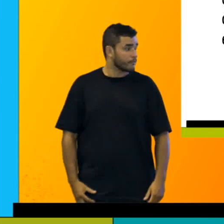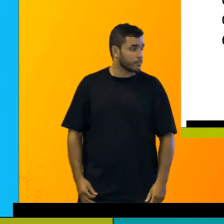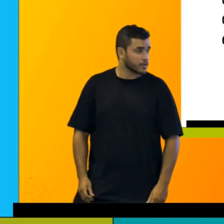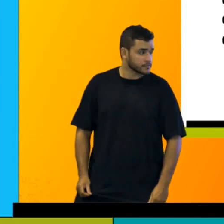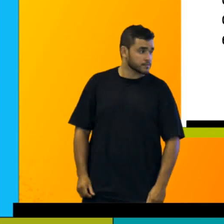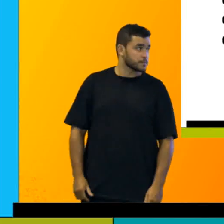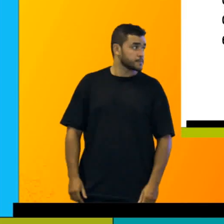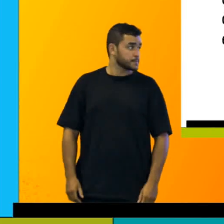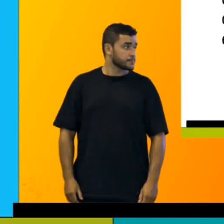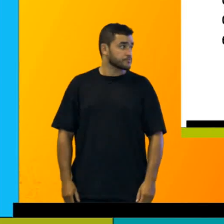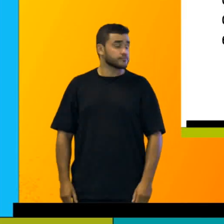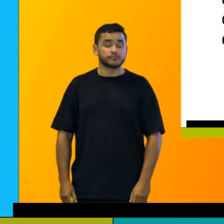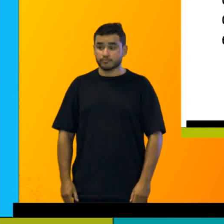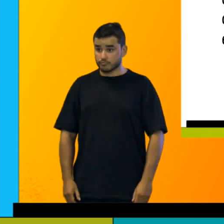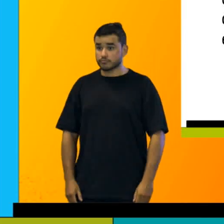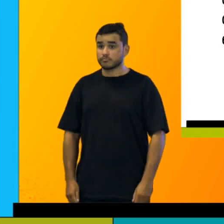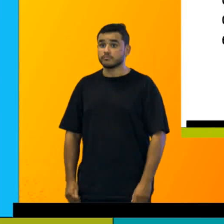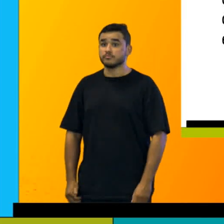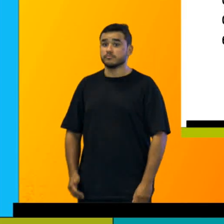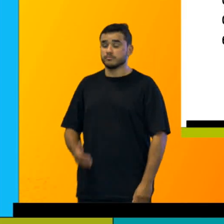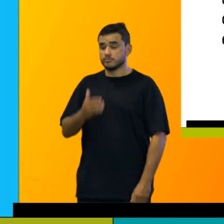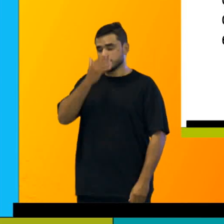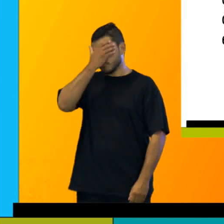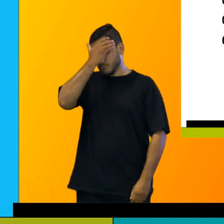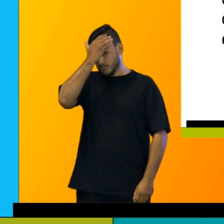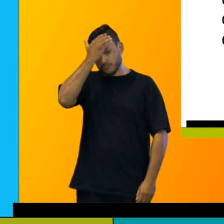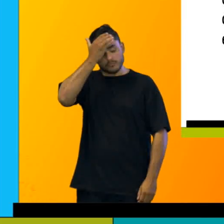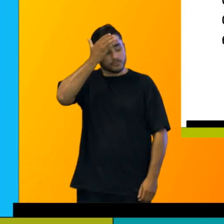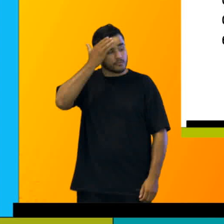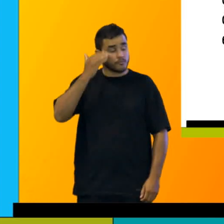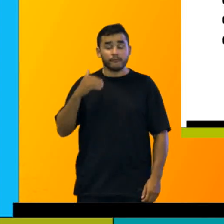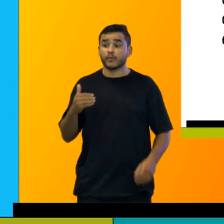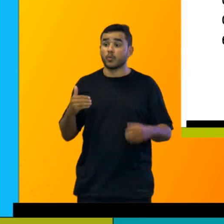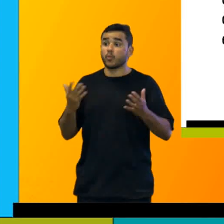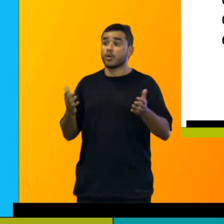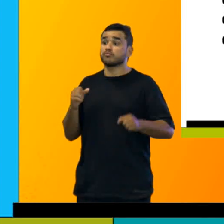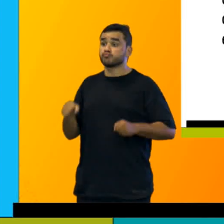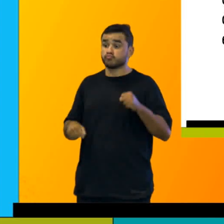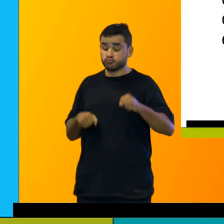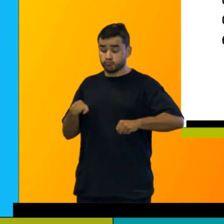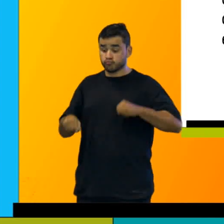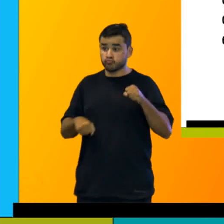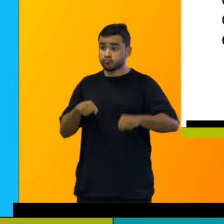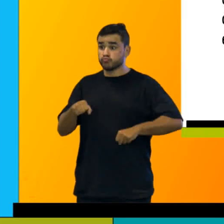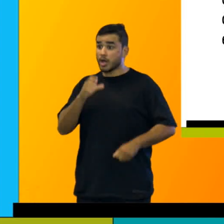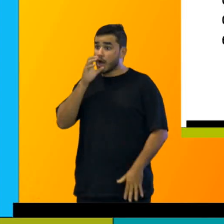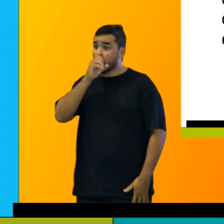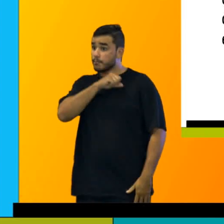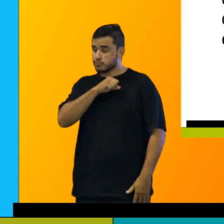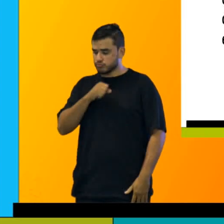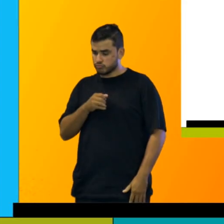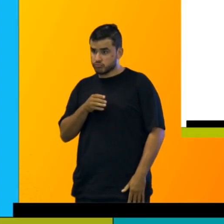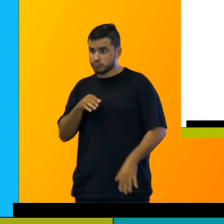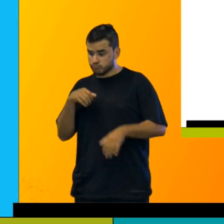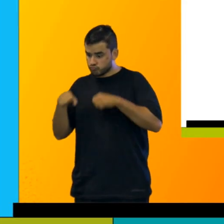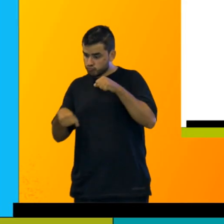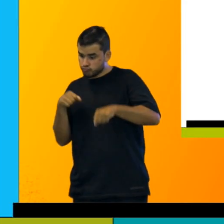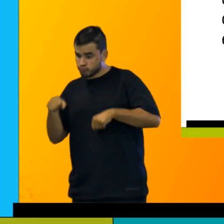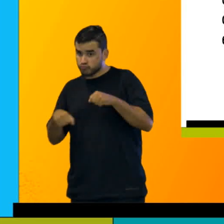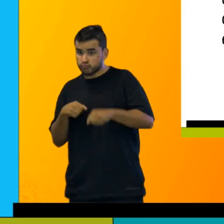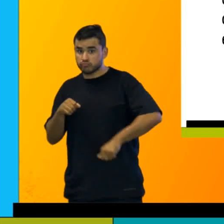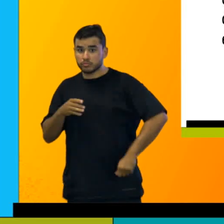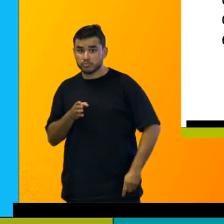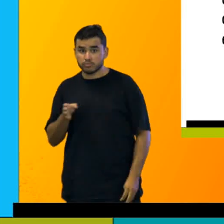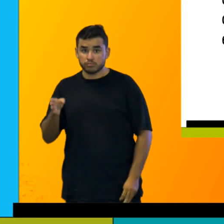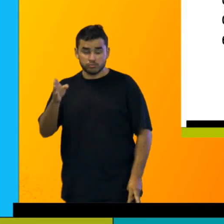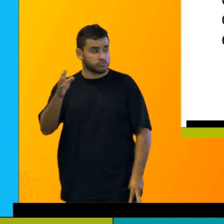aqui. Então vamos lá, ó. Eu vou procurar qual é o que a bicicleta faz em menos tempo, tá? Bicicleta faz em menos tempo. É o seguinte.